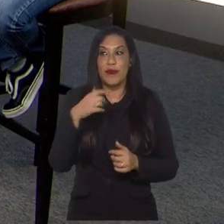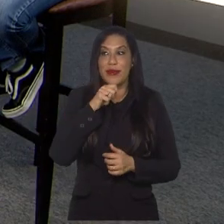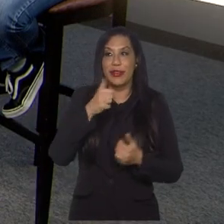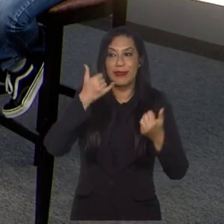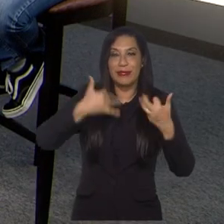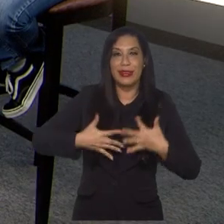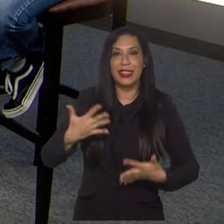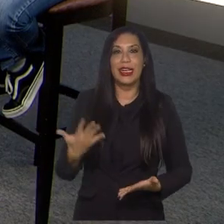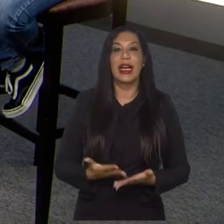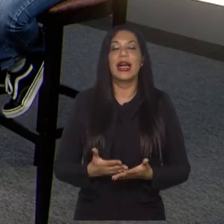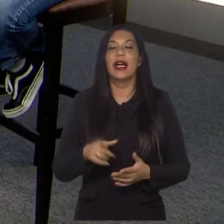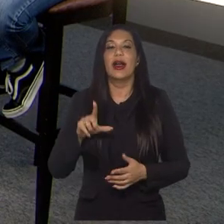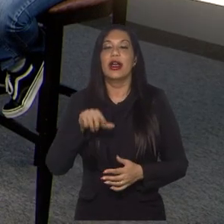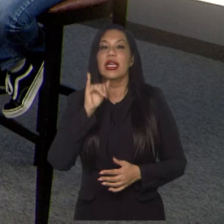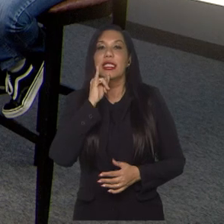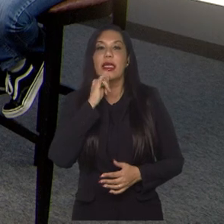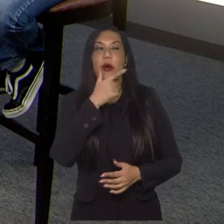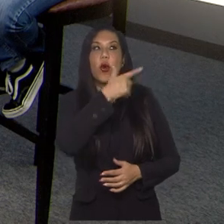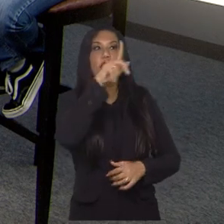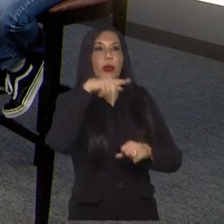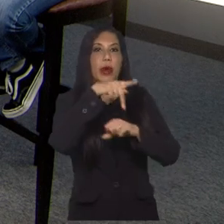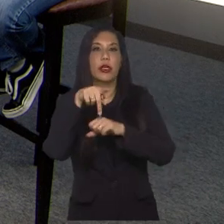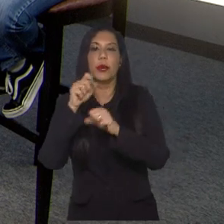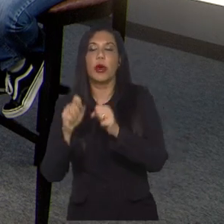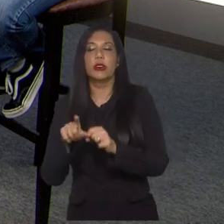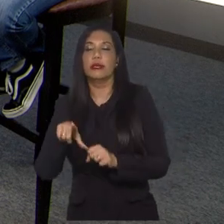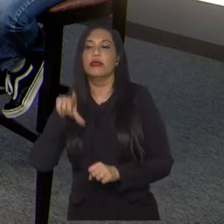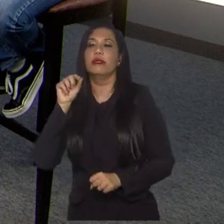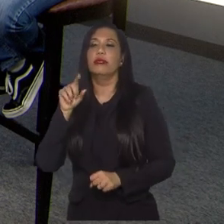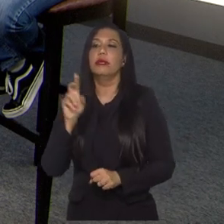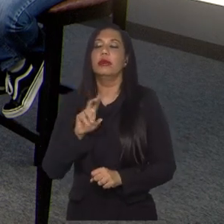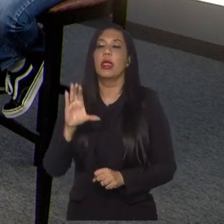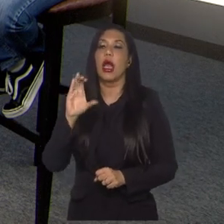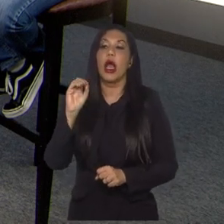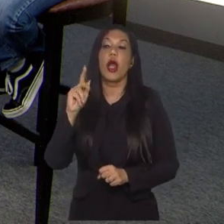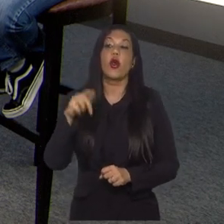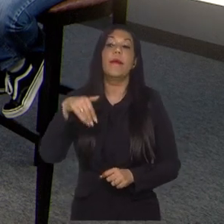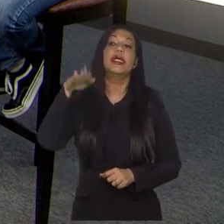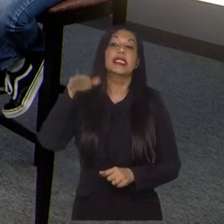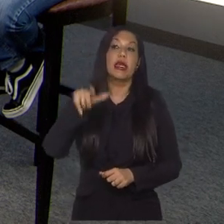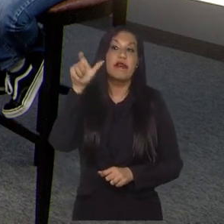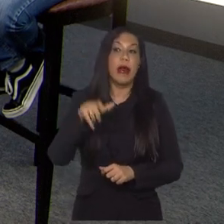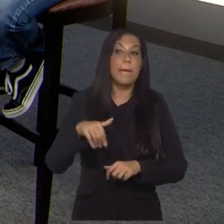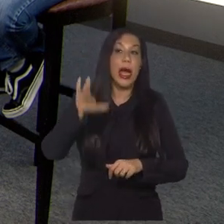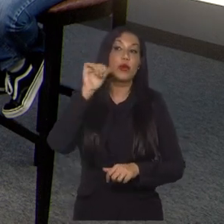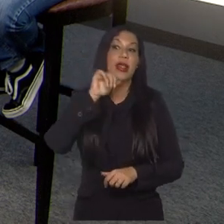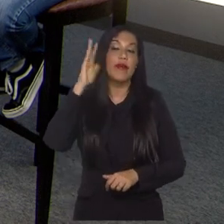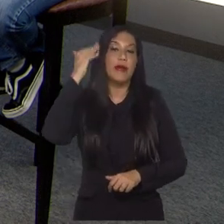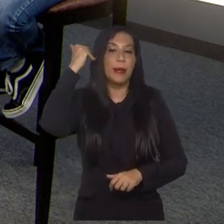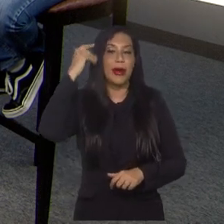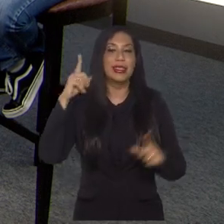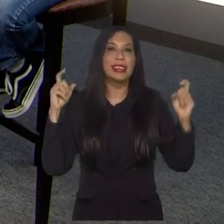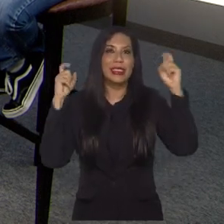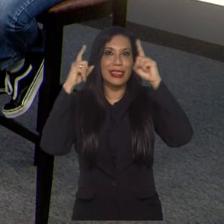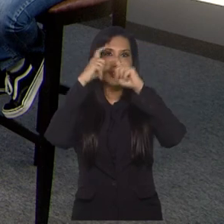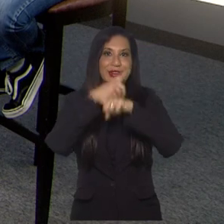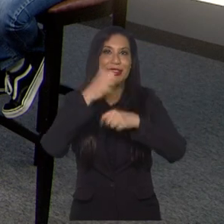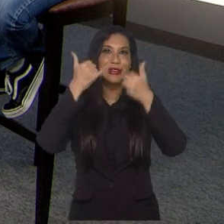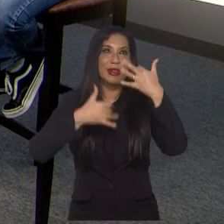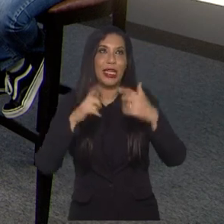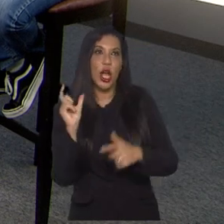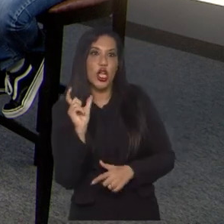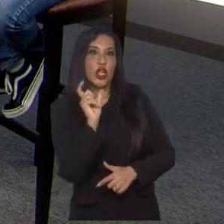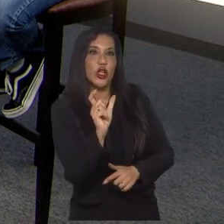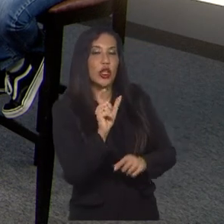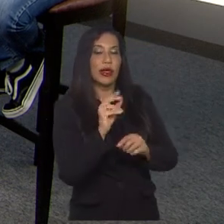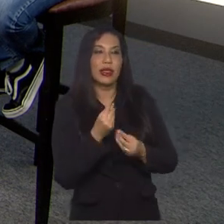vamos abrir, pode ser para outros países, não precisa ser necessariamente nesse grupo. Essa Copa vai ser de quem? É muito difícil eu falar da Lucy Bronze, é